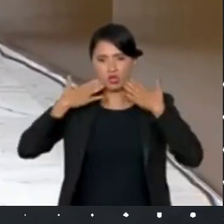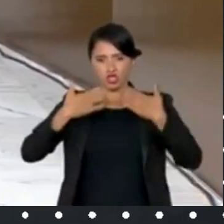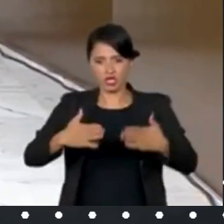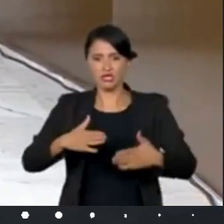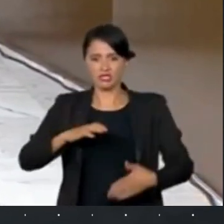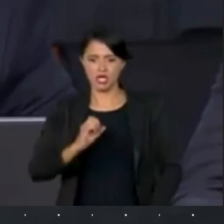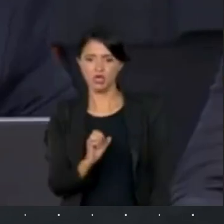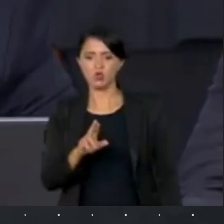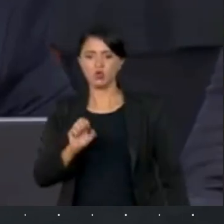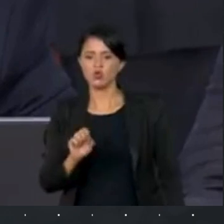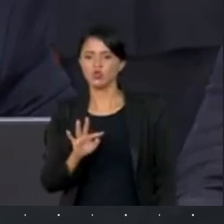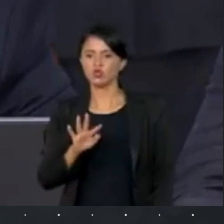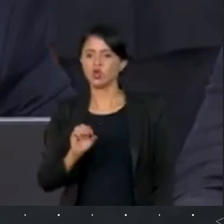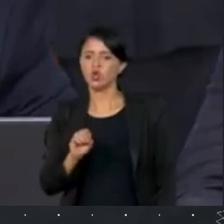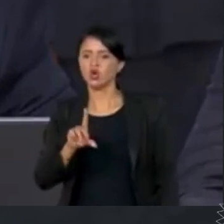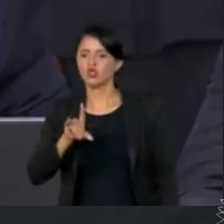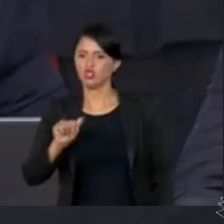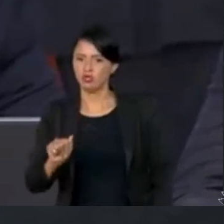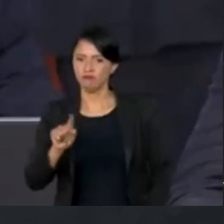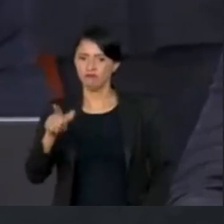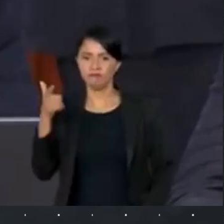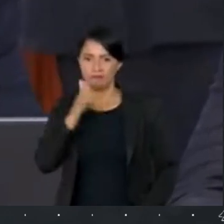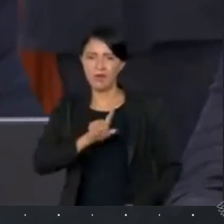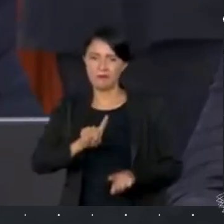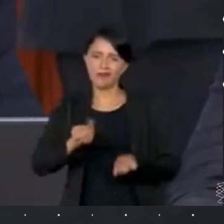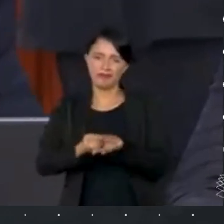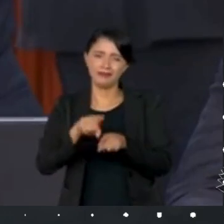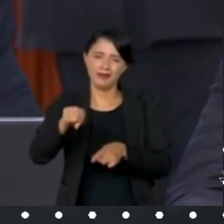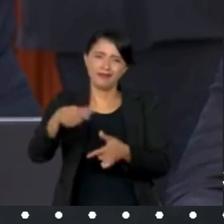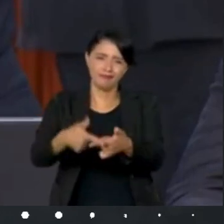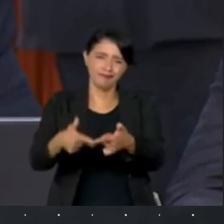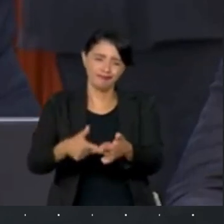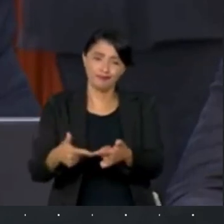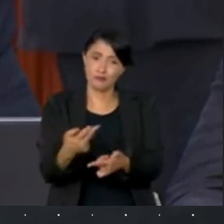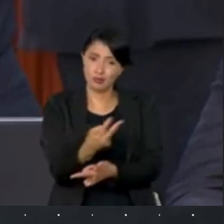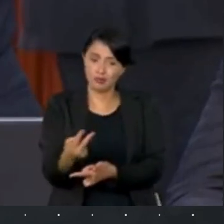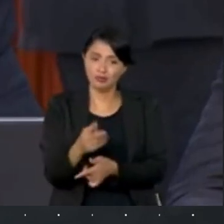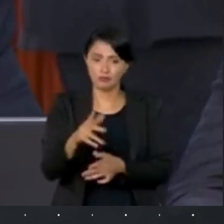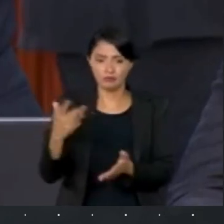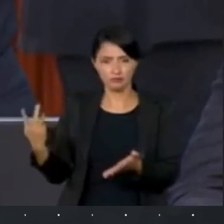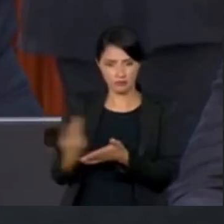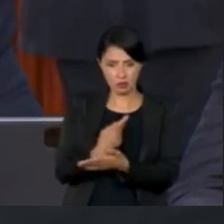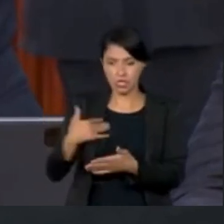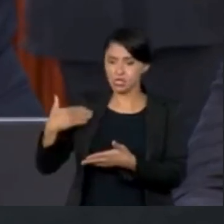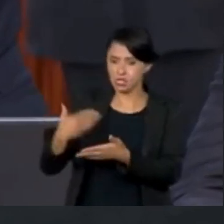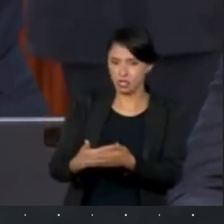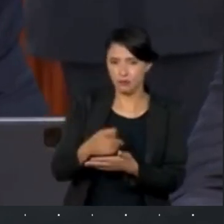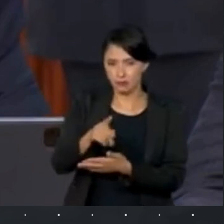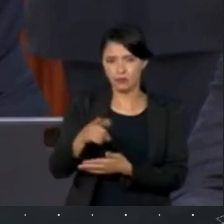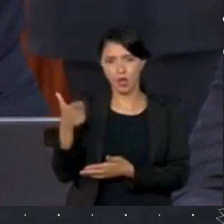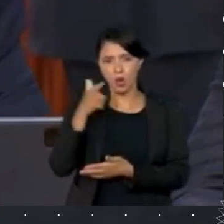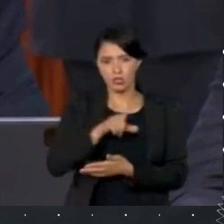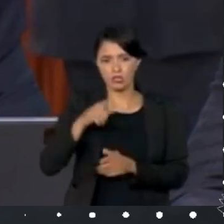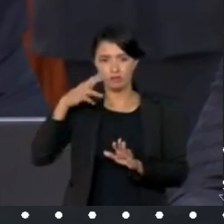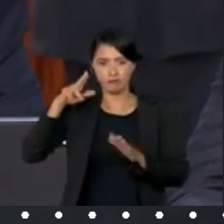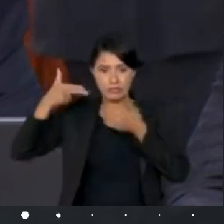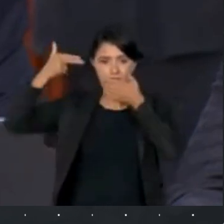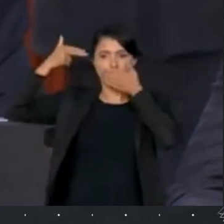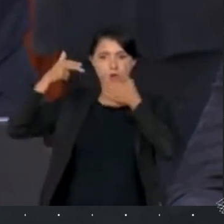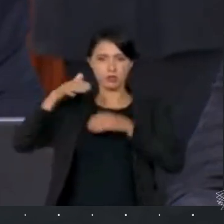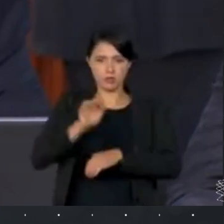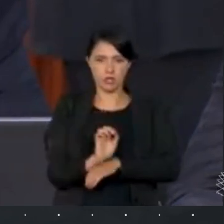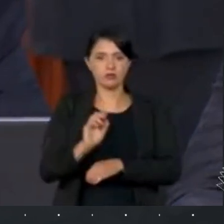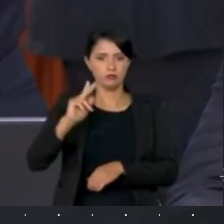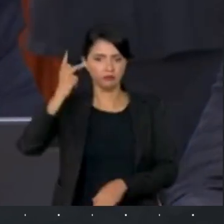ganho em muitos aspectos mas é um problema também eh Observe o que aconteceu recentemente tivemos um caso de sequestro no estado de São Paulo a